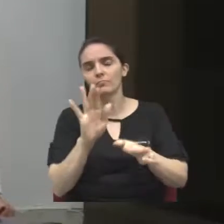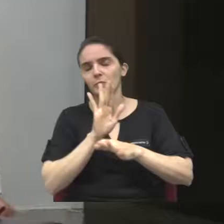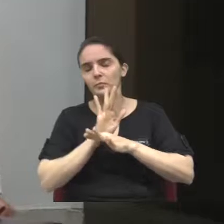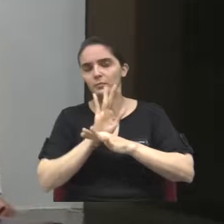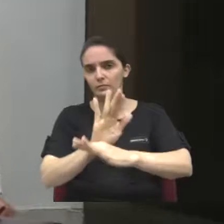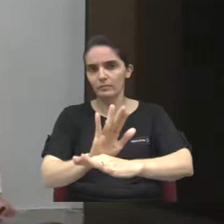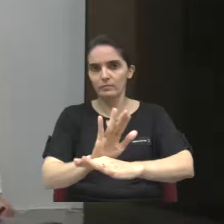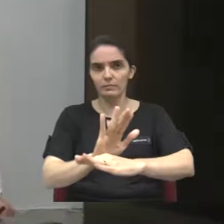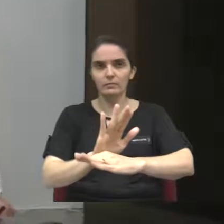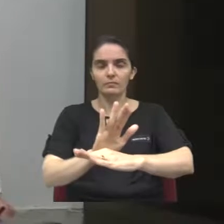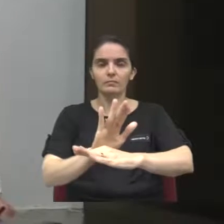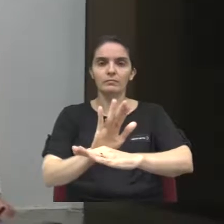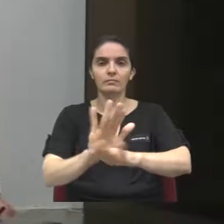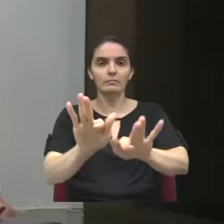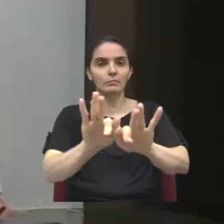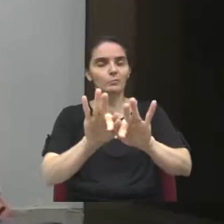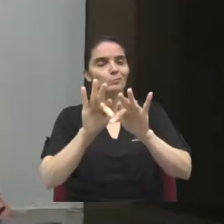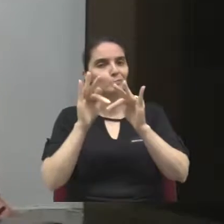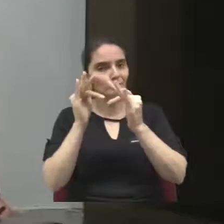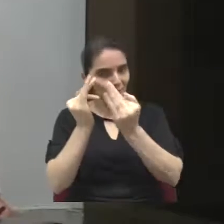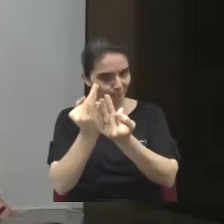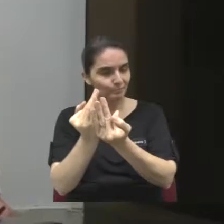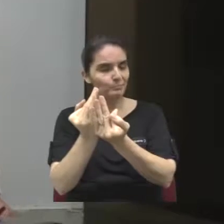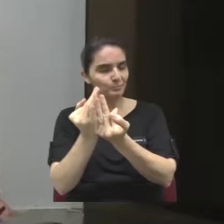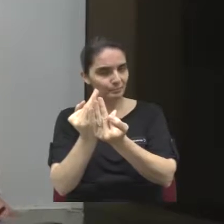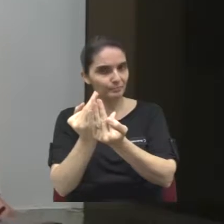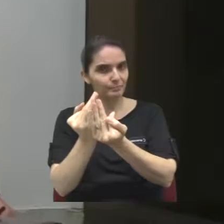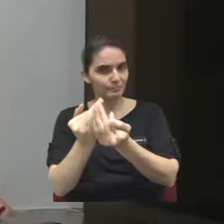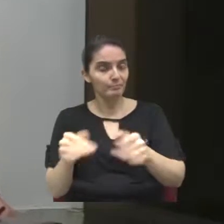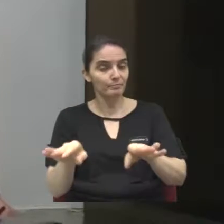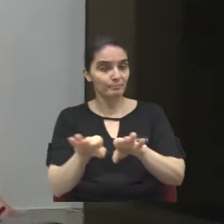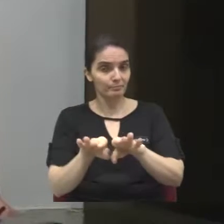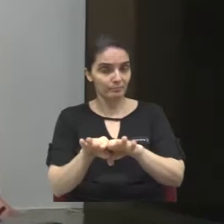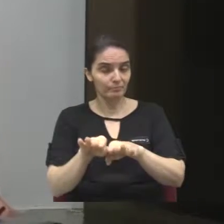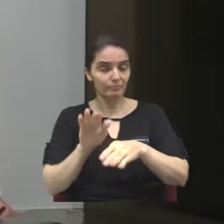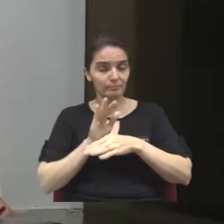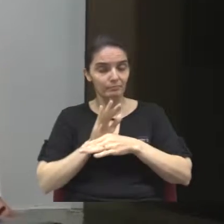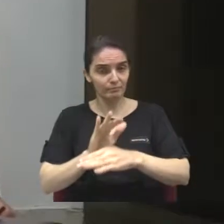da família, em prol daqueles que